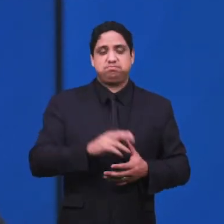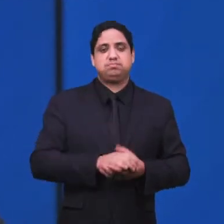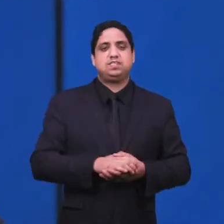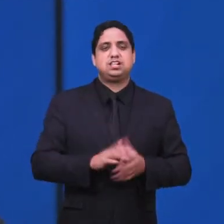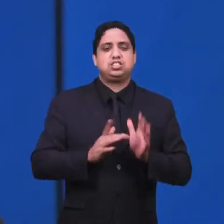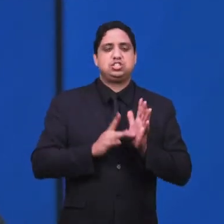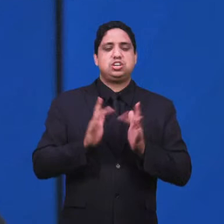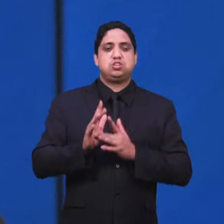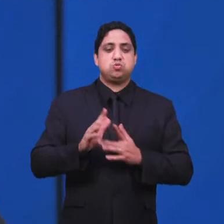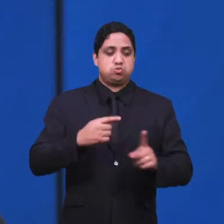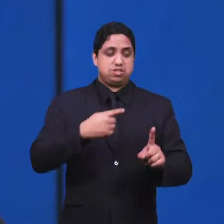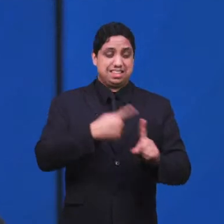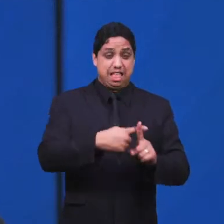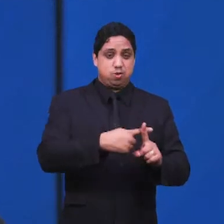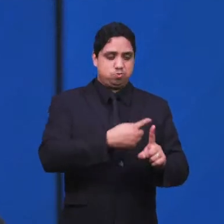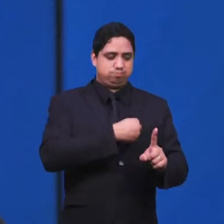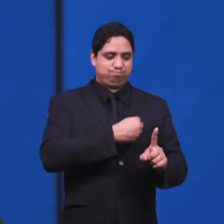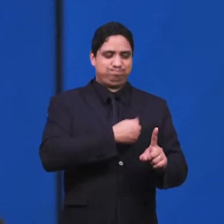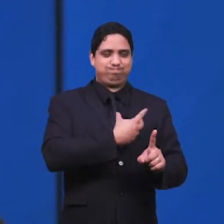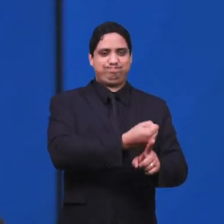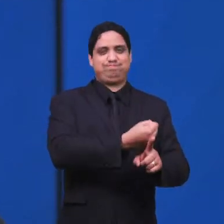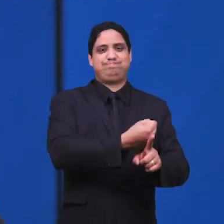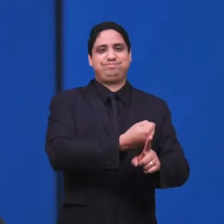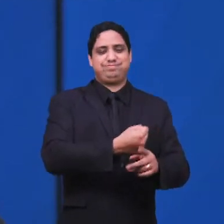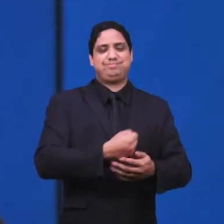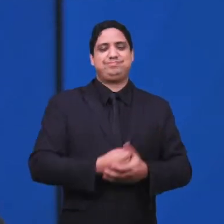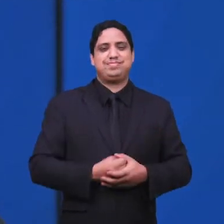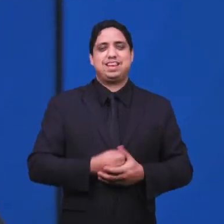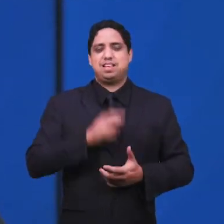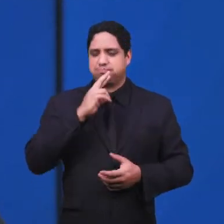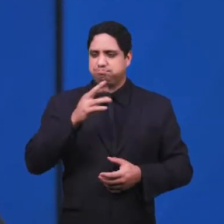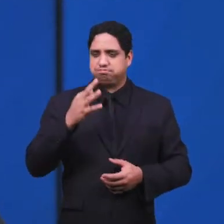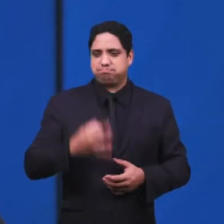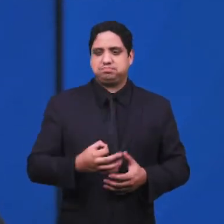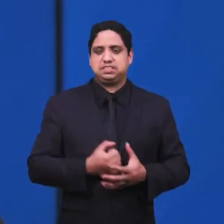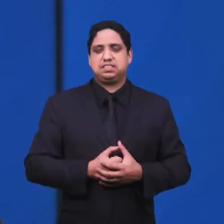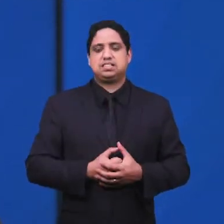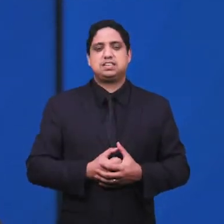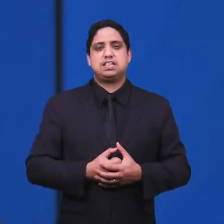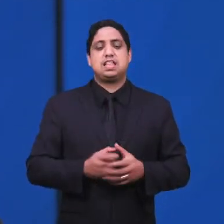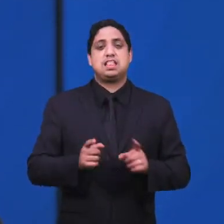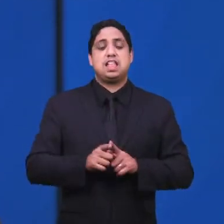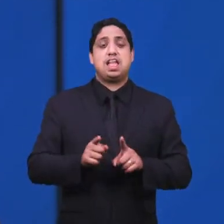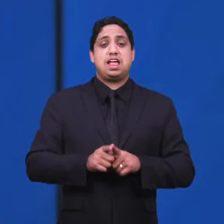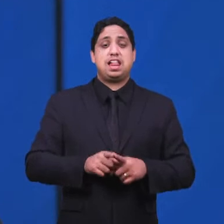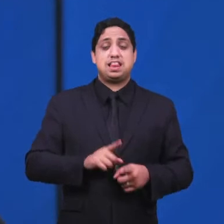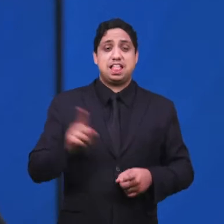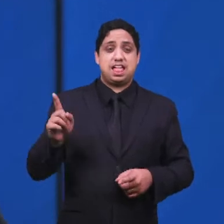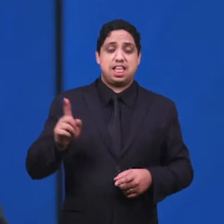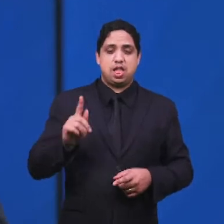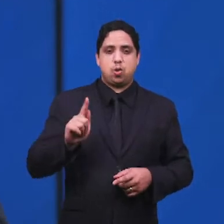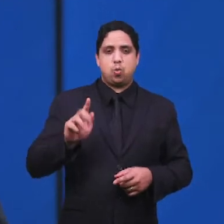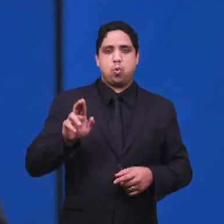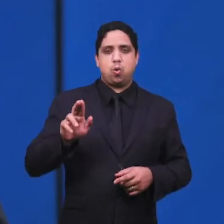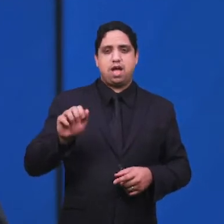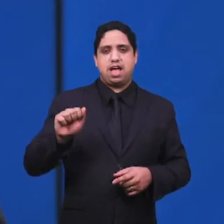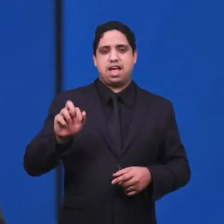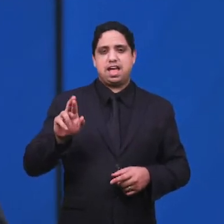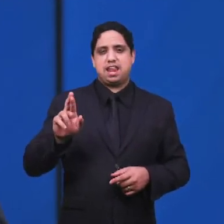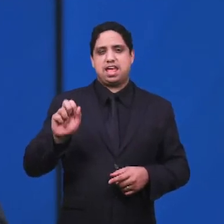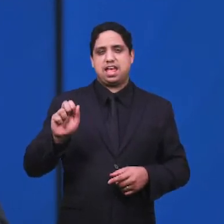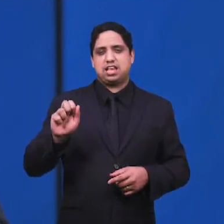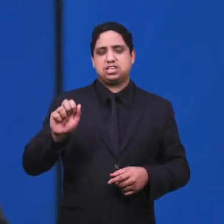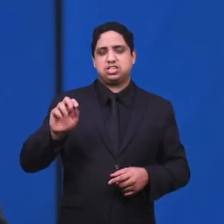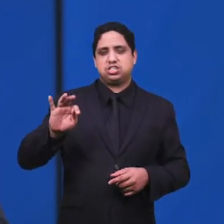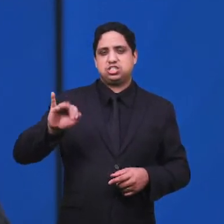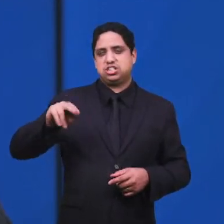levou sobre si as nossas dores. Muito bem colocado, né? Lá em Guaratinguetá, nossas crianças intermediários, lá da classe de intermediários,